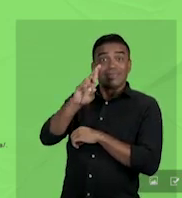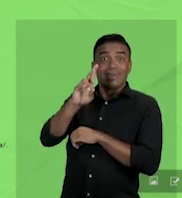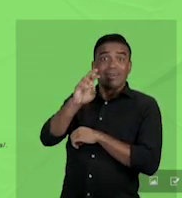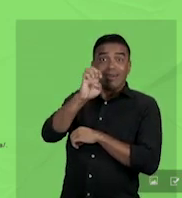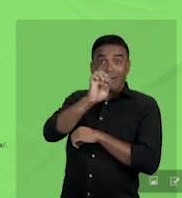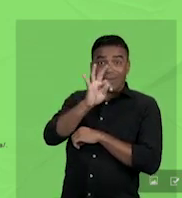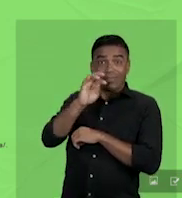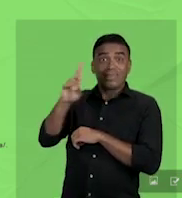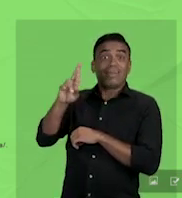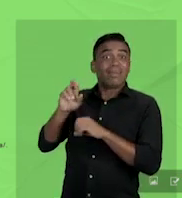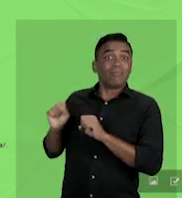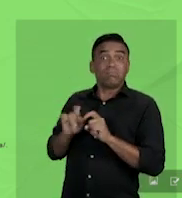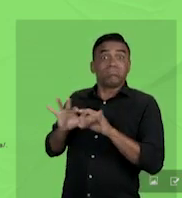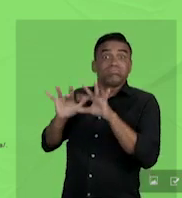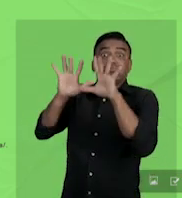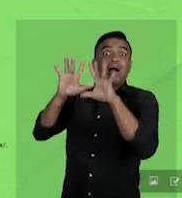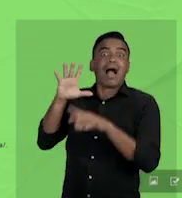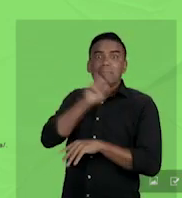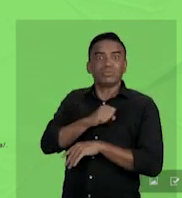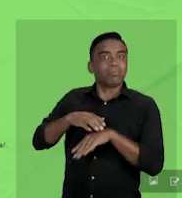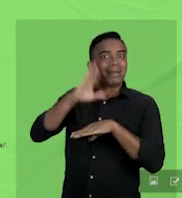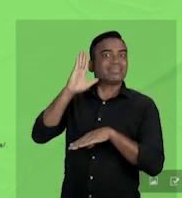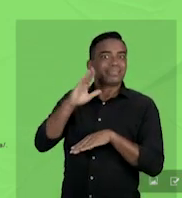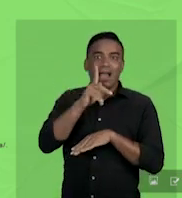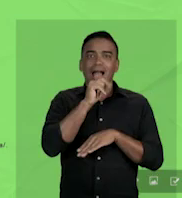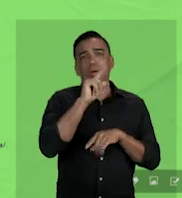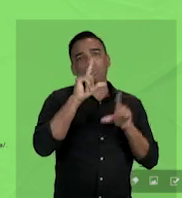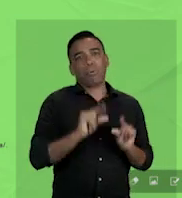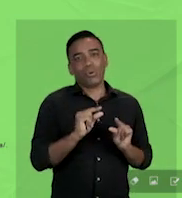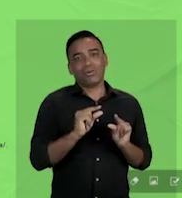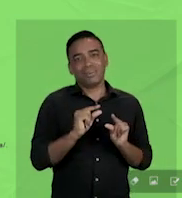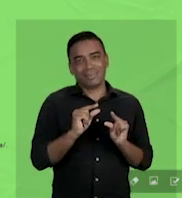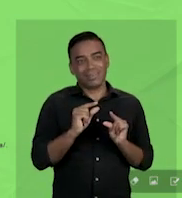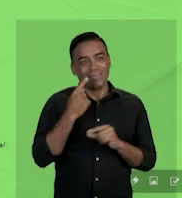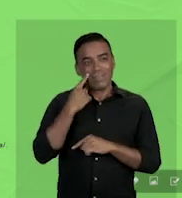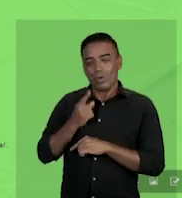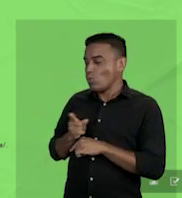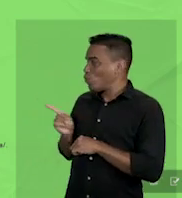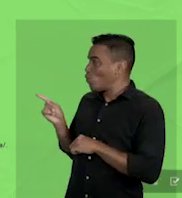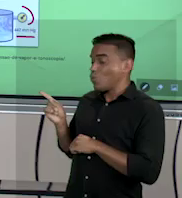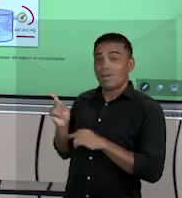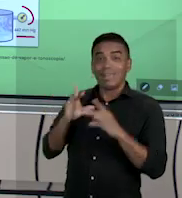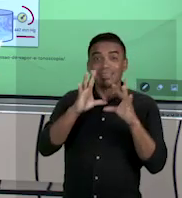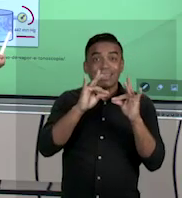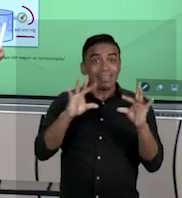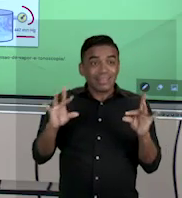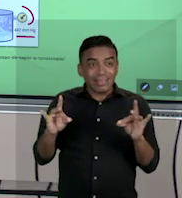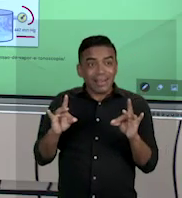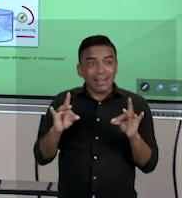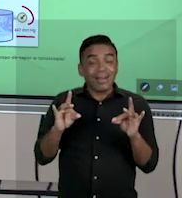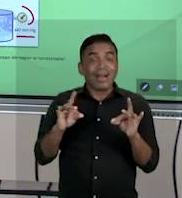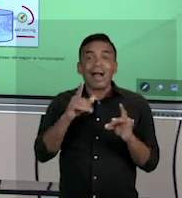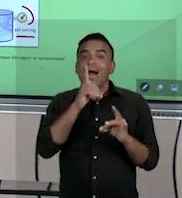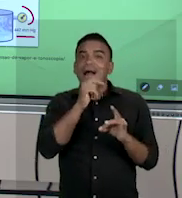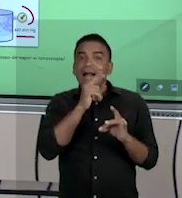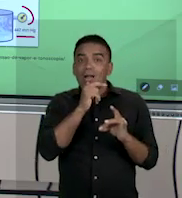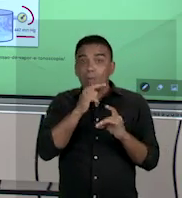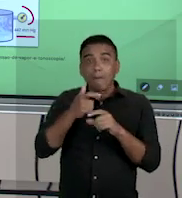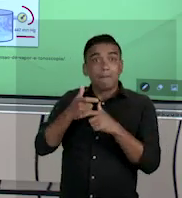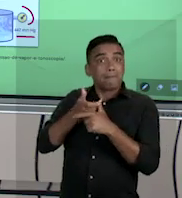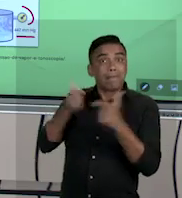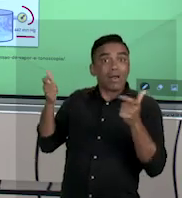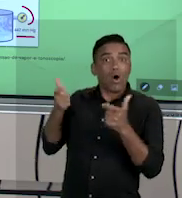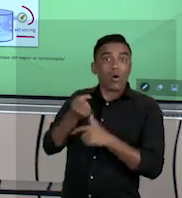seja, ele evapora com maior facilidade. A coluna líquida da água é maior que a coluna líquida do éter. Por